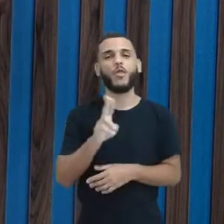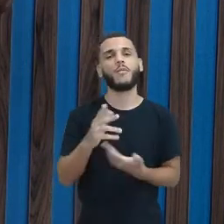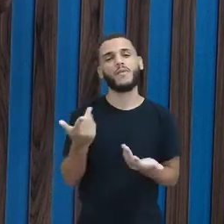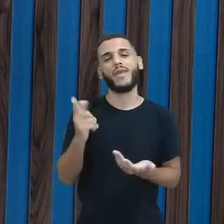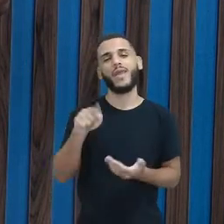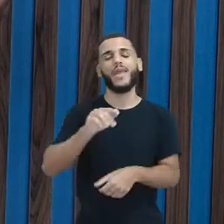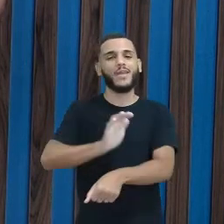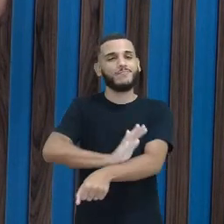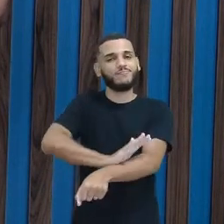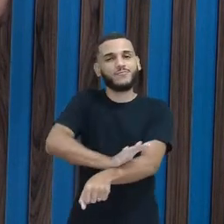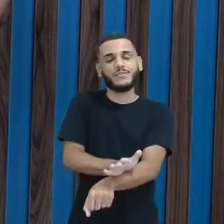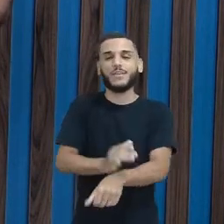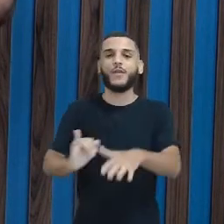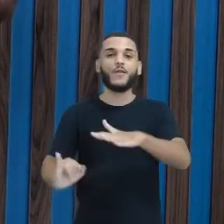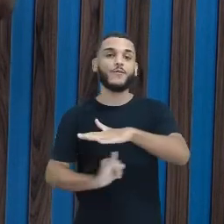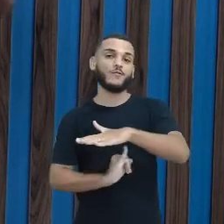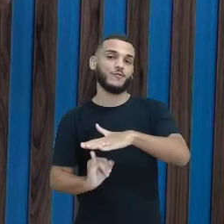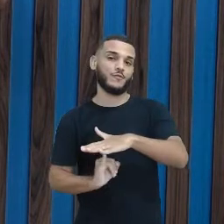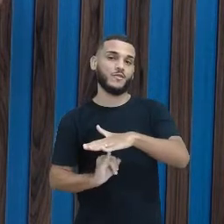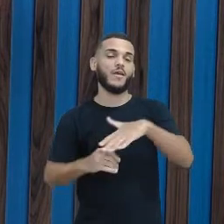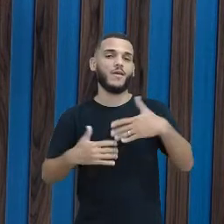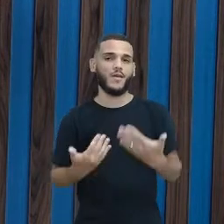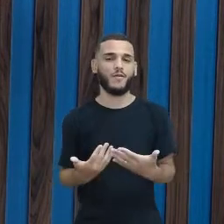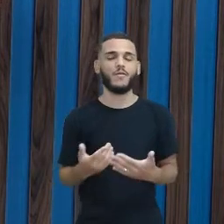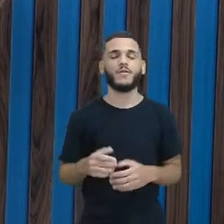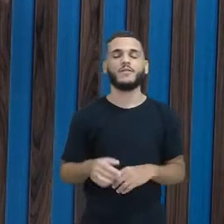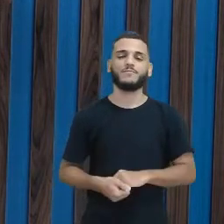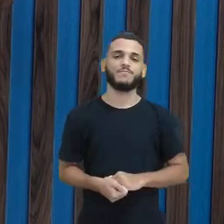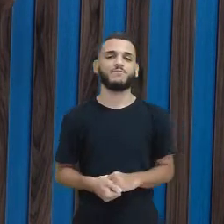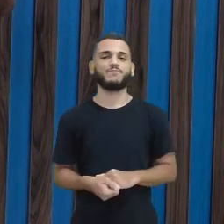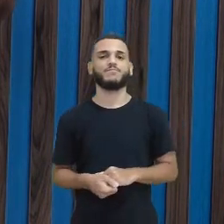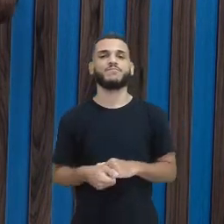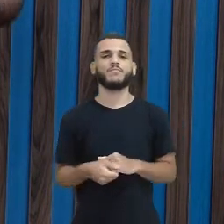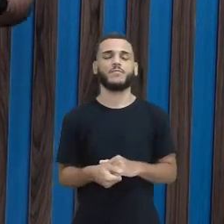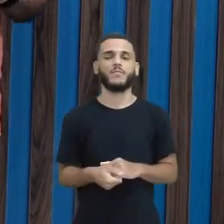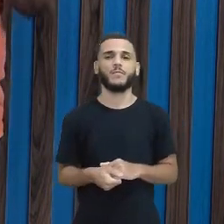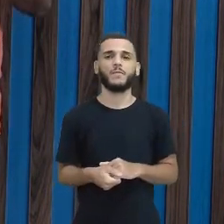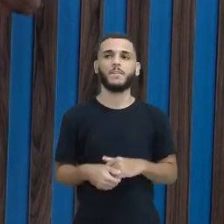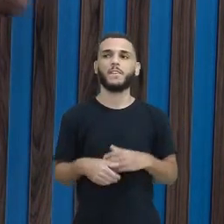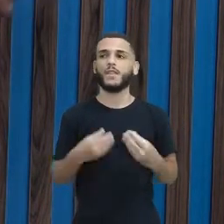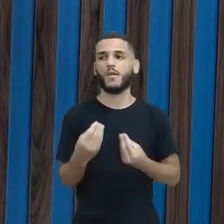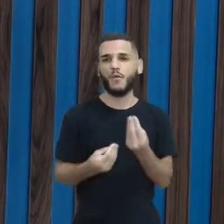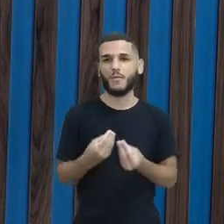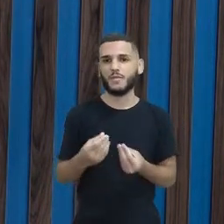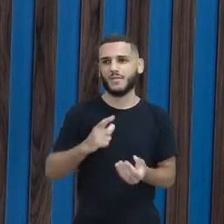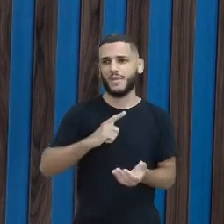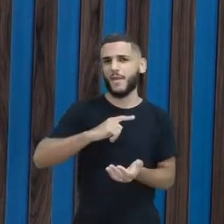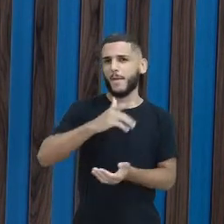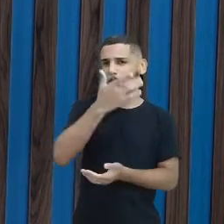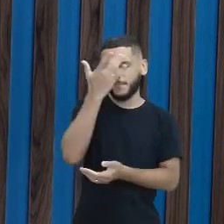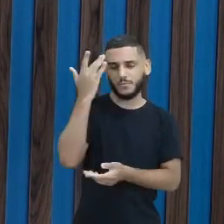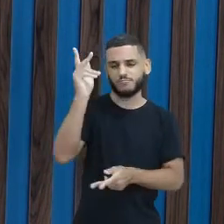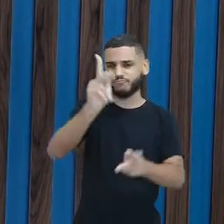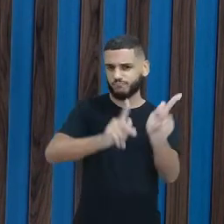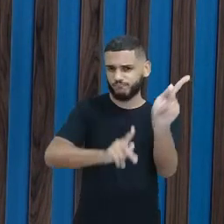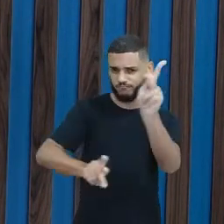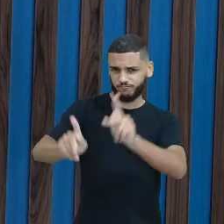racismo institucional, certo? De forma tal que, apesar da maioria da